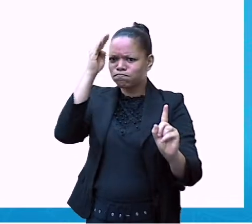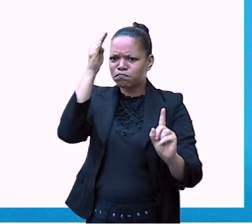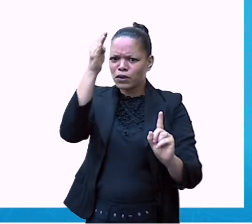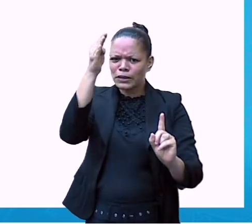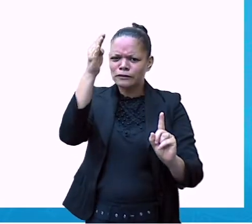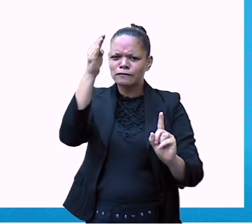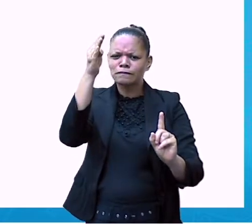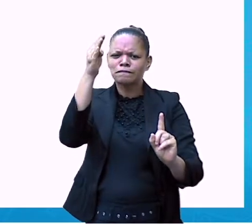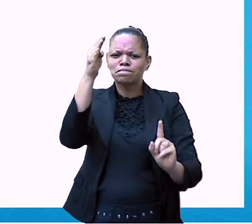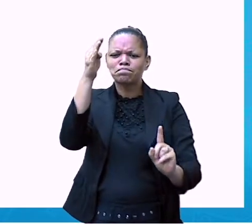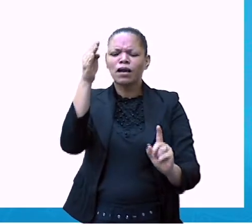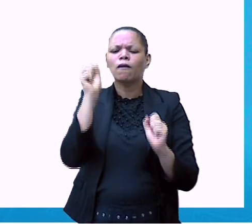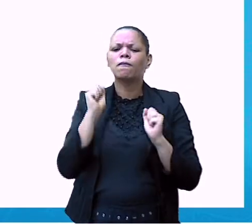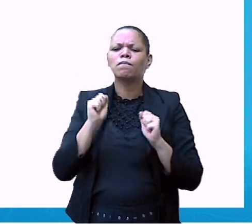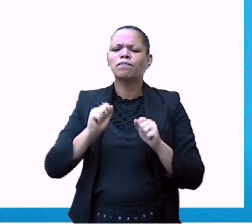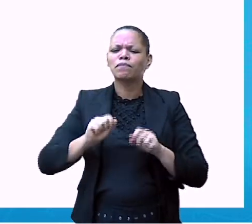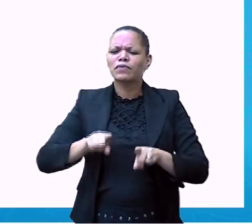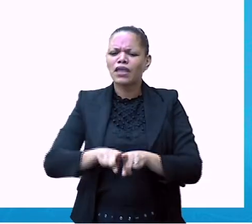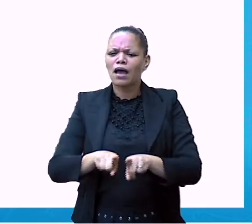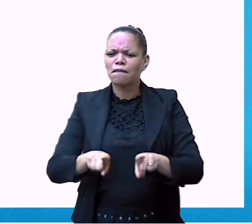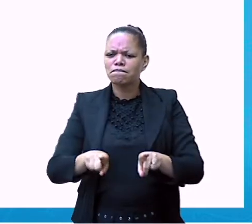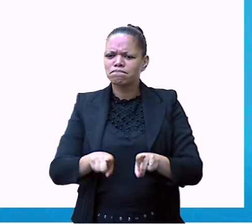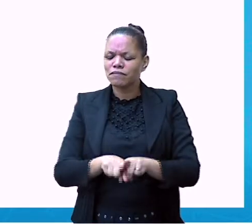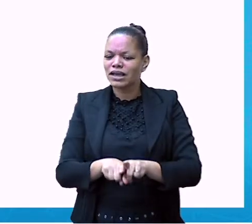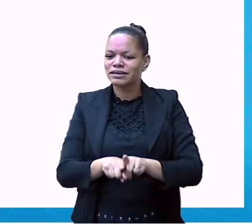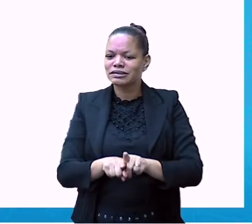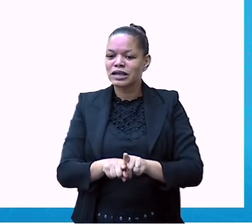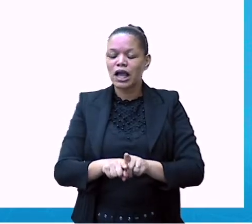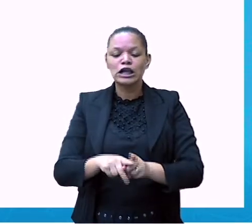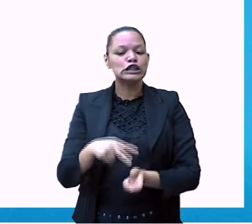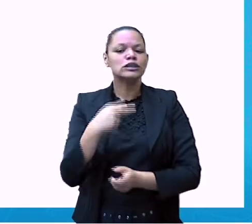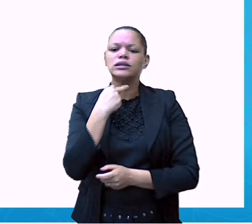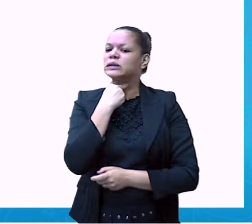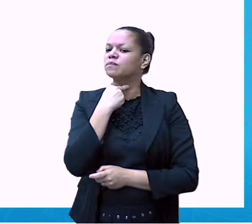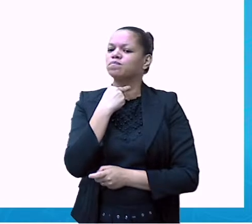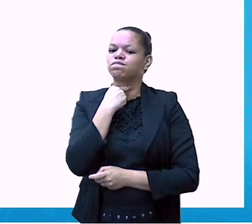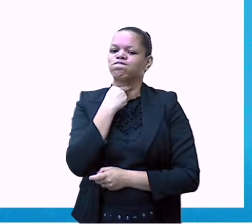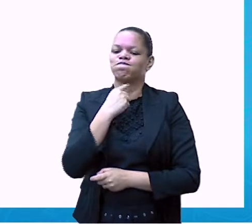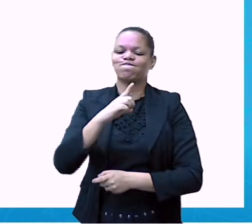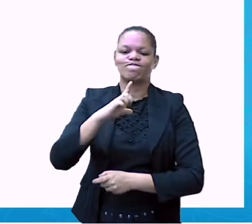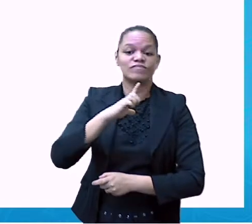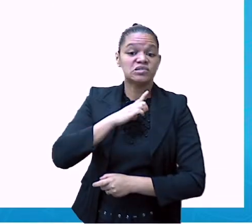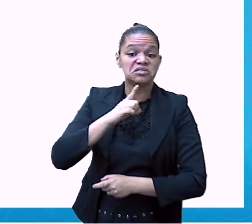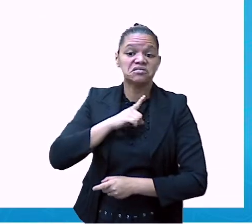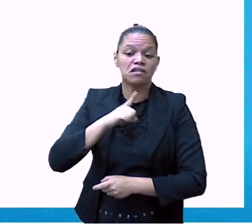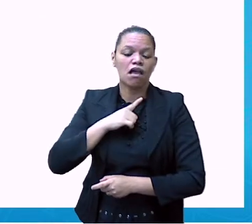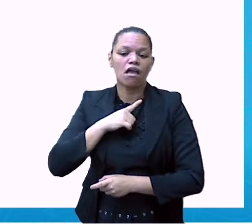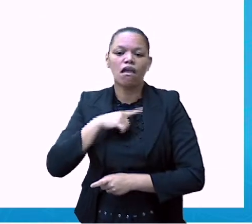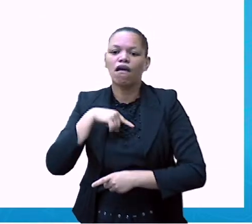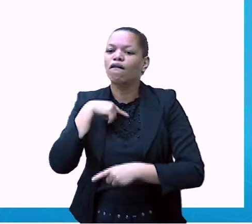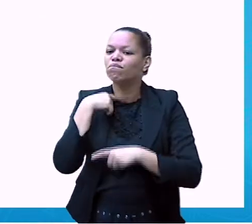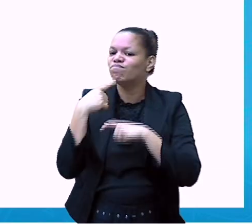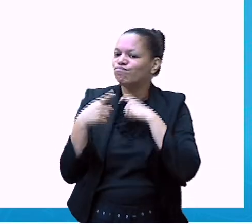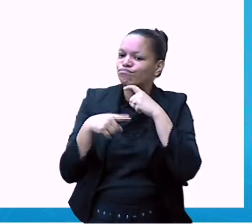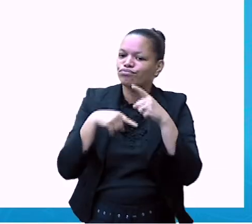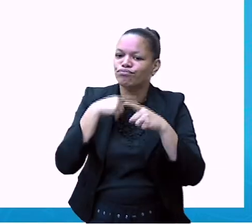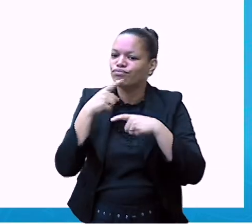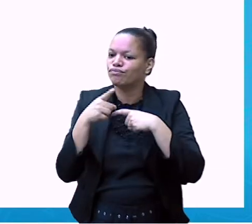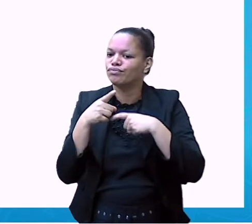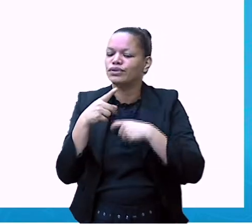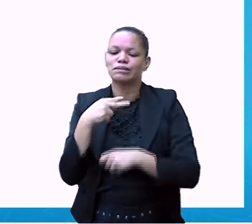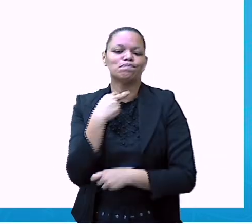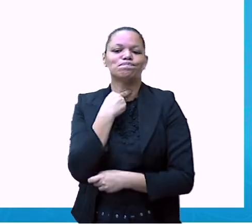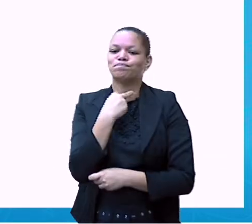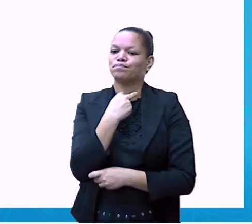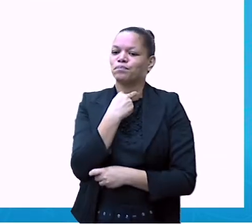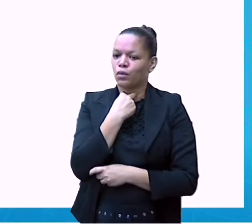algo sem deixar dúvida. Então, é um texto que você vai ler, aí você vai falar assim: ah, agora eu